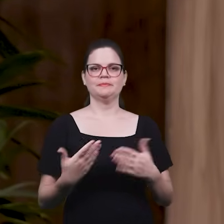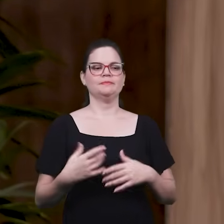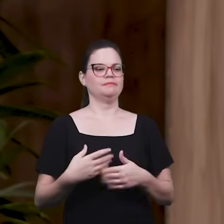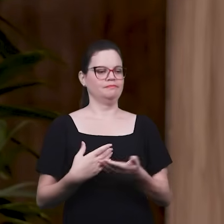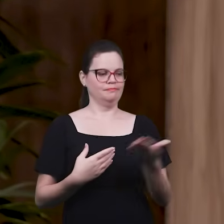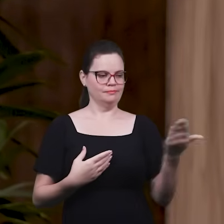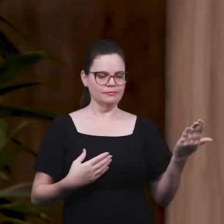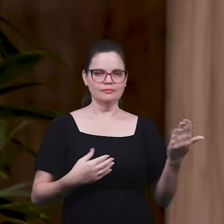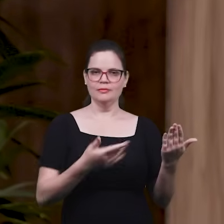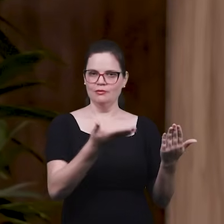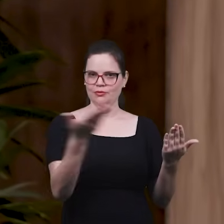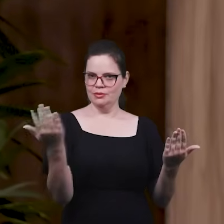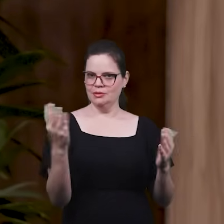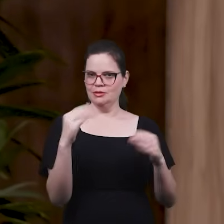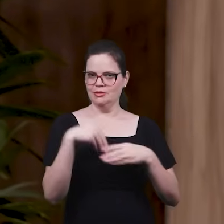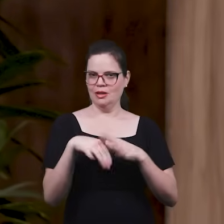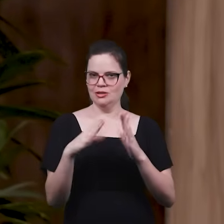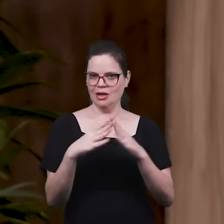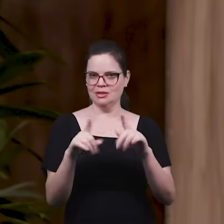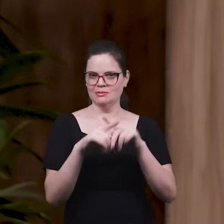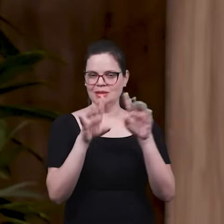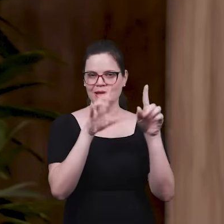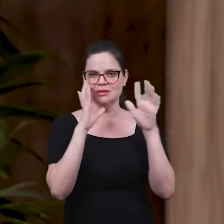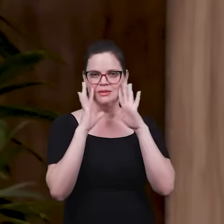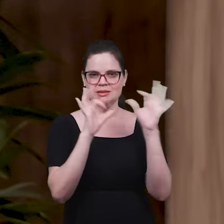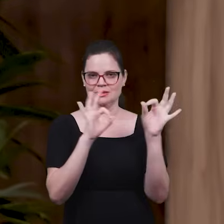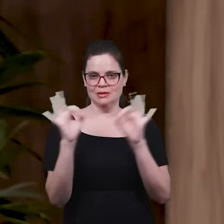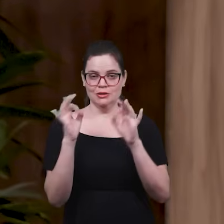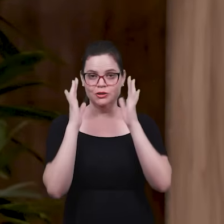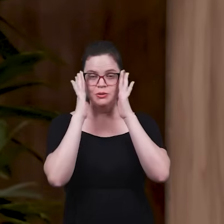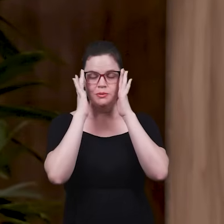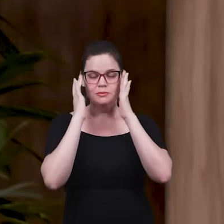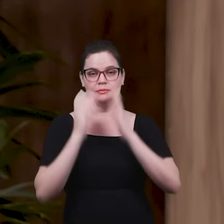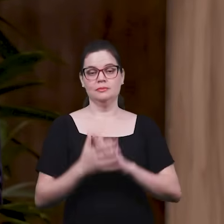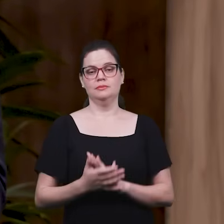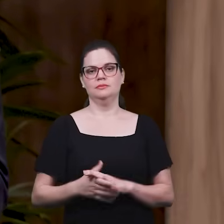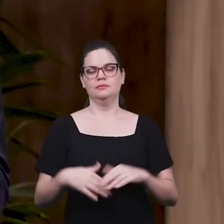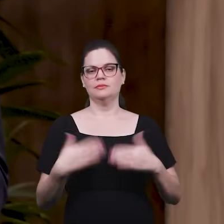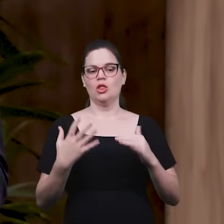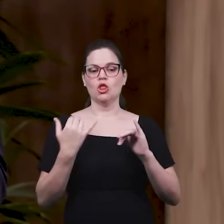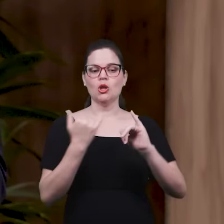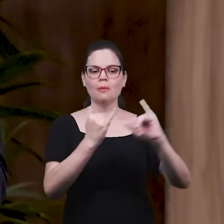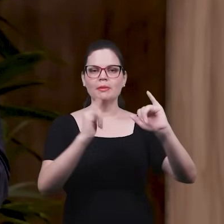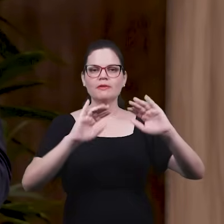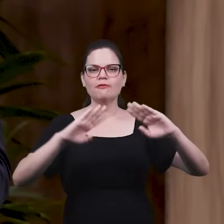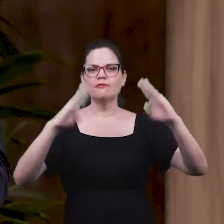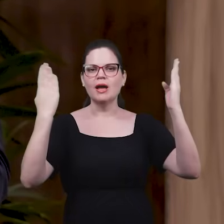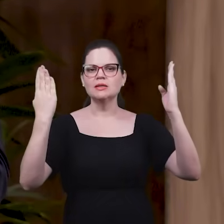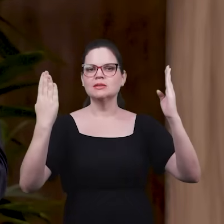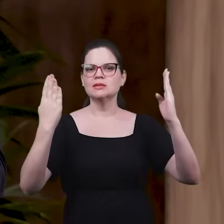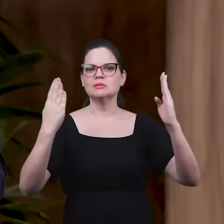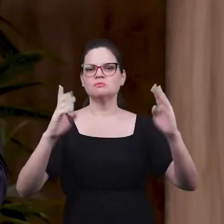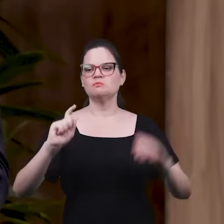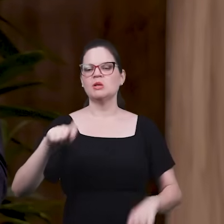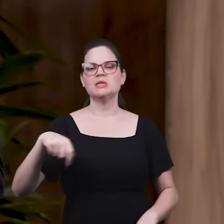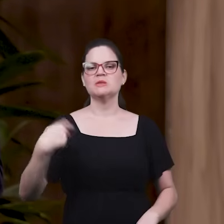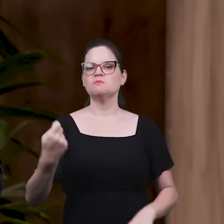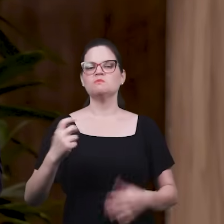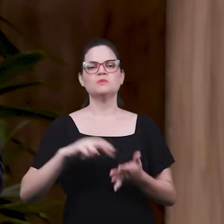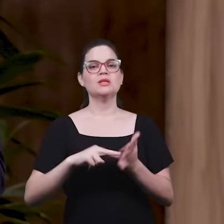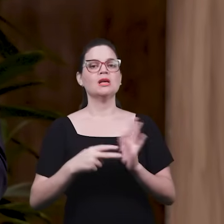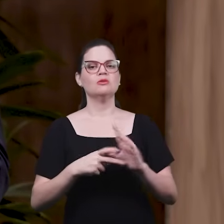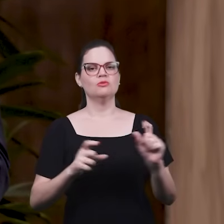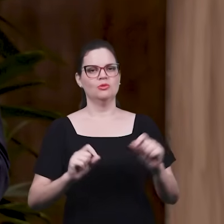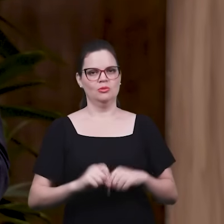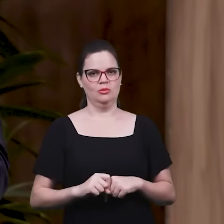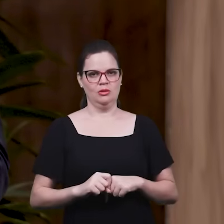nossos irmãos, nós precisamos dizer que Trombetas e Festas é mais do que um evento para a